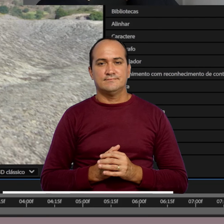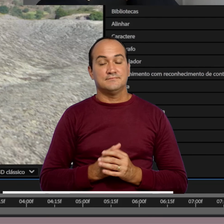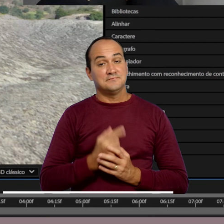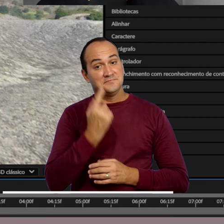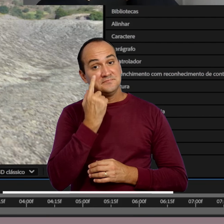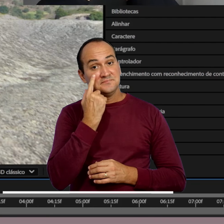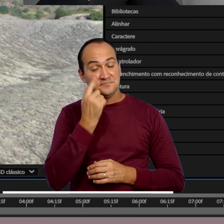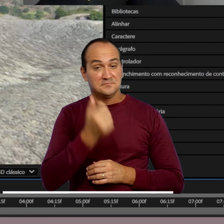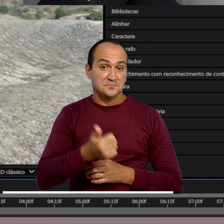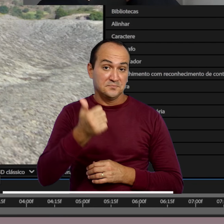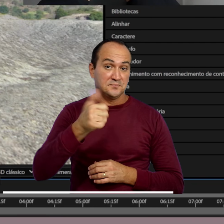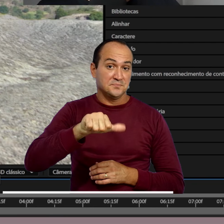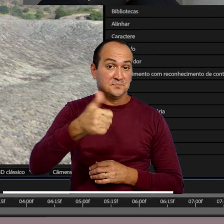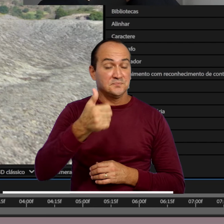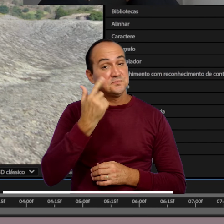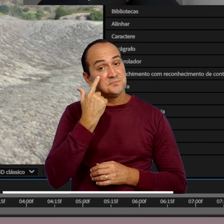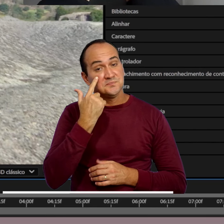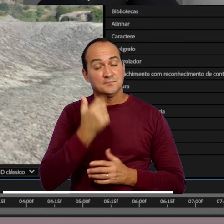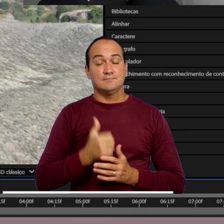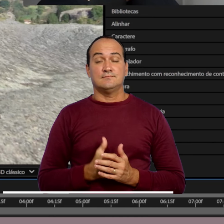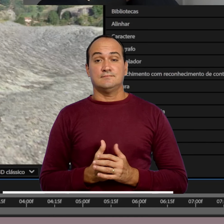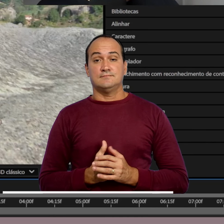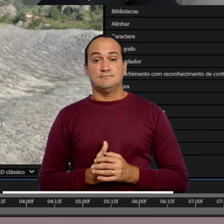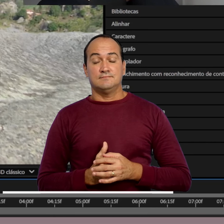Pronto, deixa ele aqui, vamos ver se aqui fica melhor.